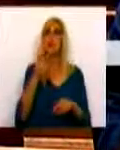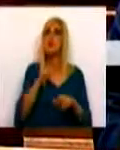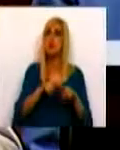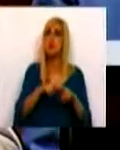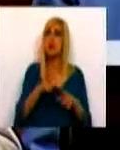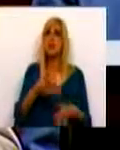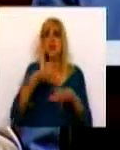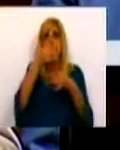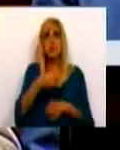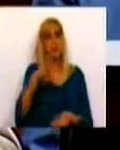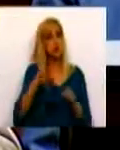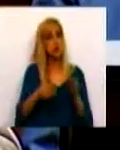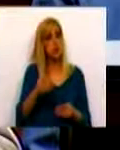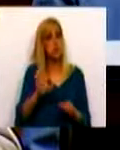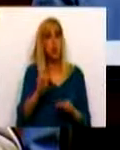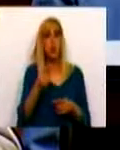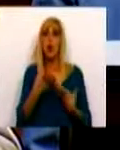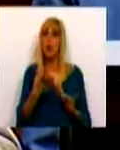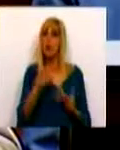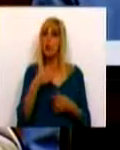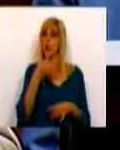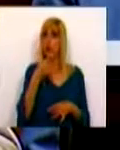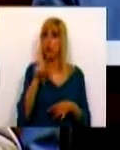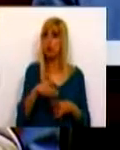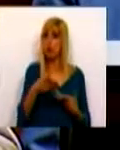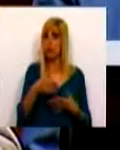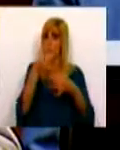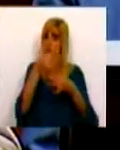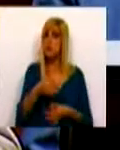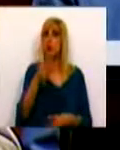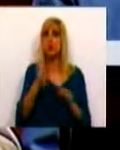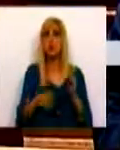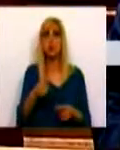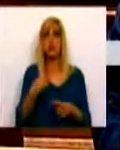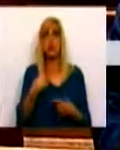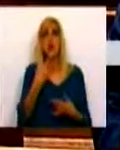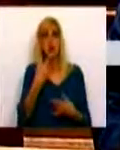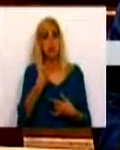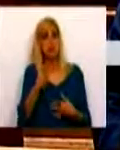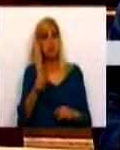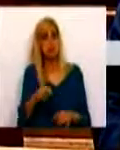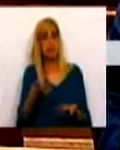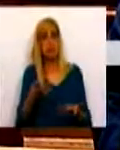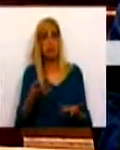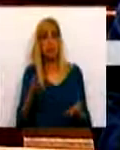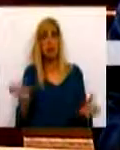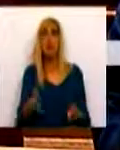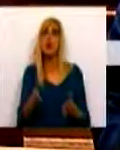justiça. E quando se falou aqui em oficiais de justiça, eu devo dizer-lhe que nós